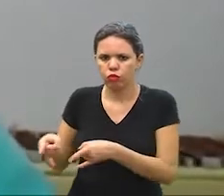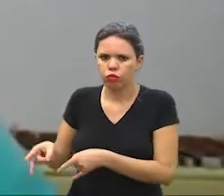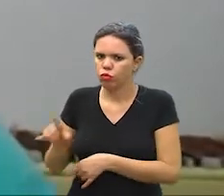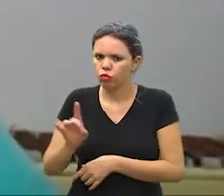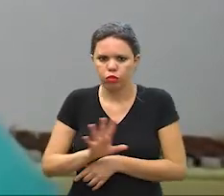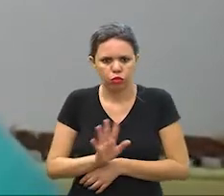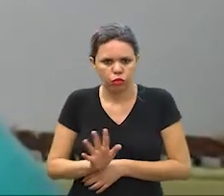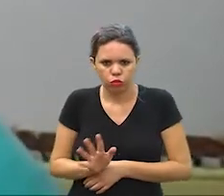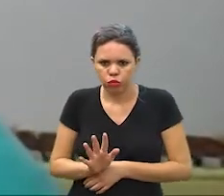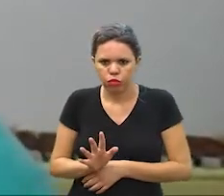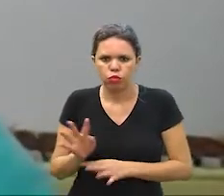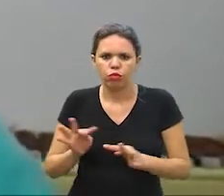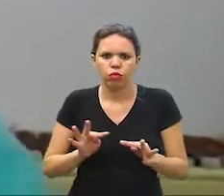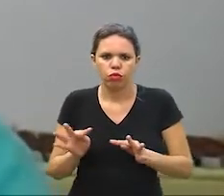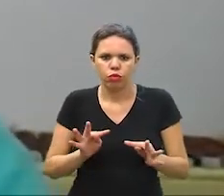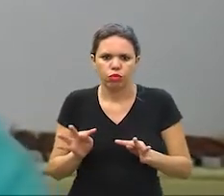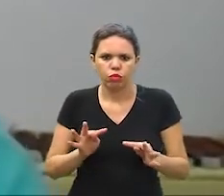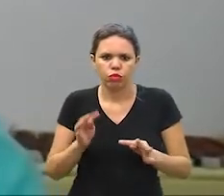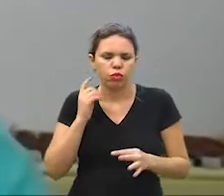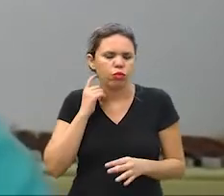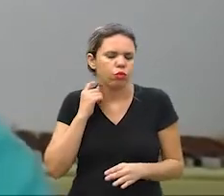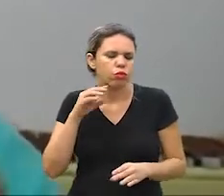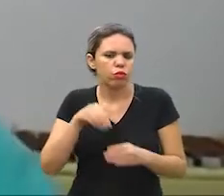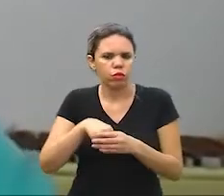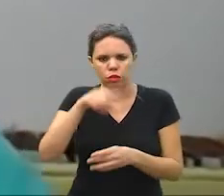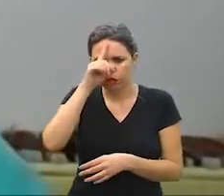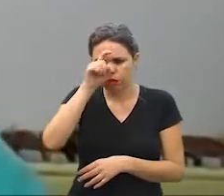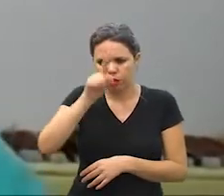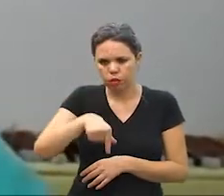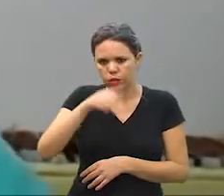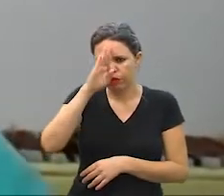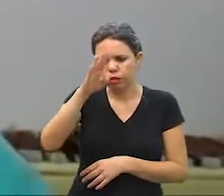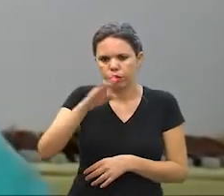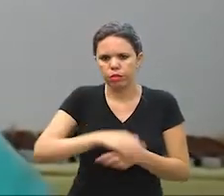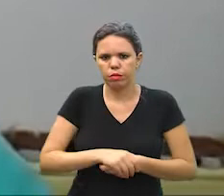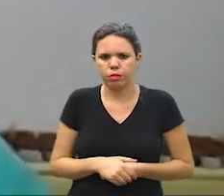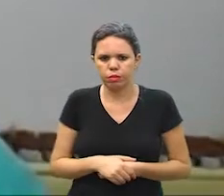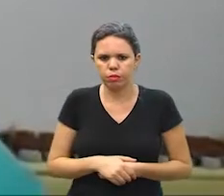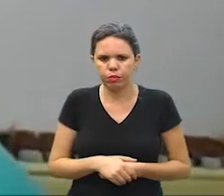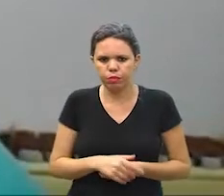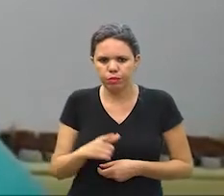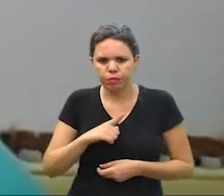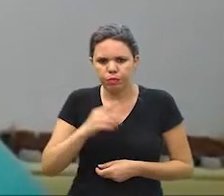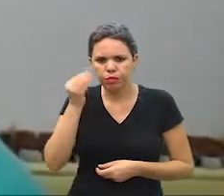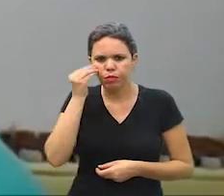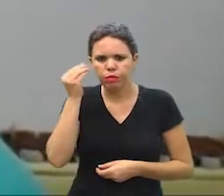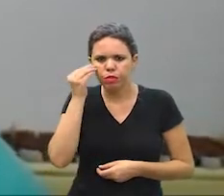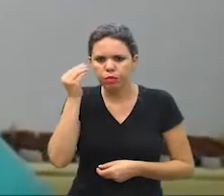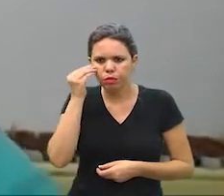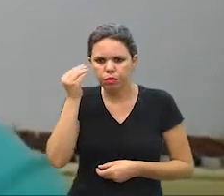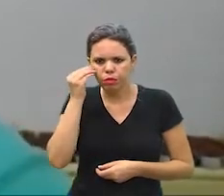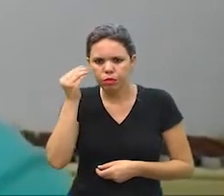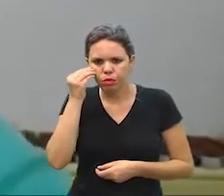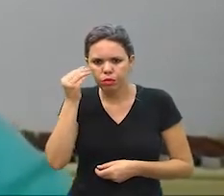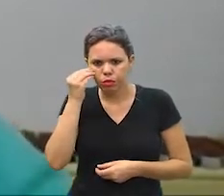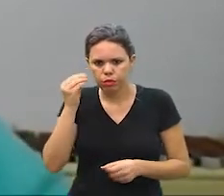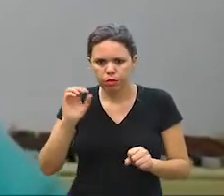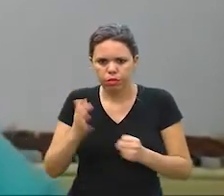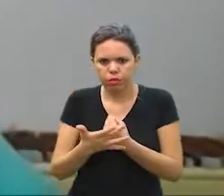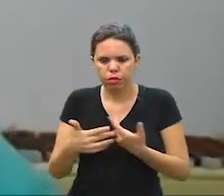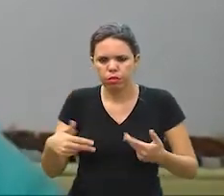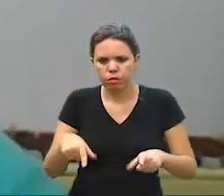é só o tratamento dentro do hospital. É fundamental que tenha testes, né? Que